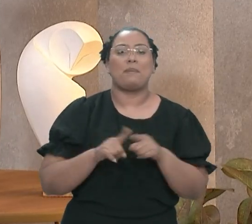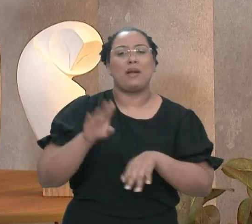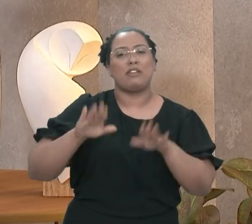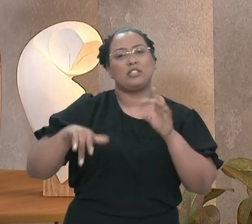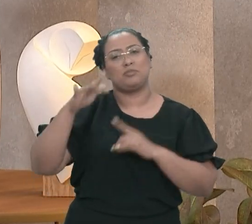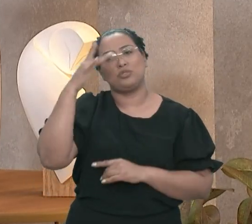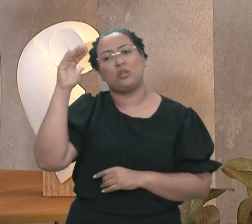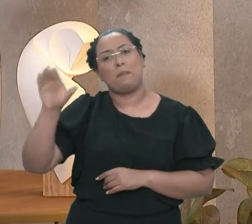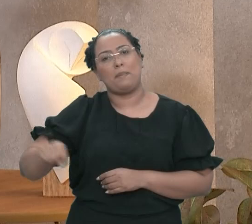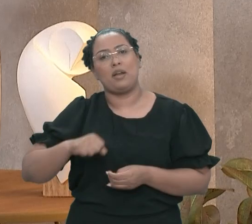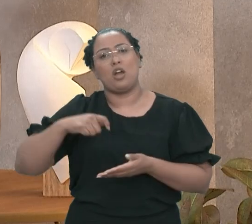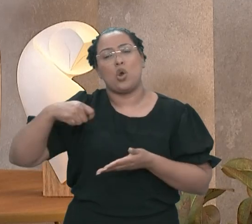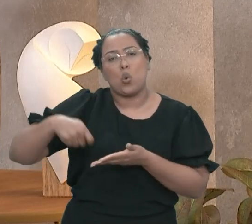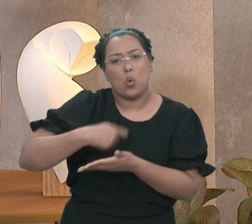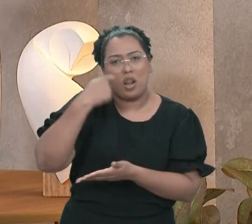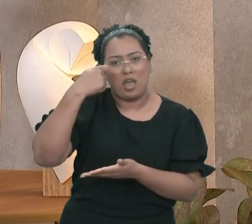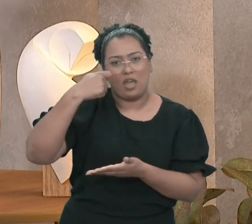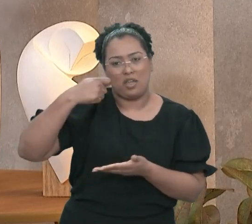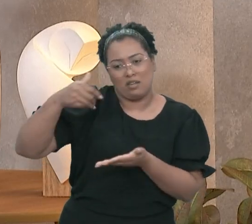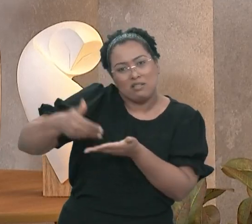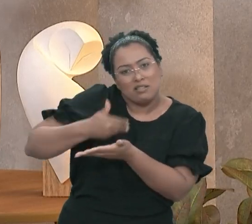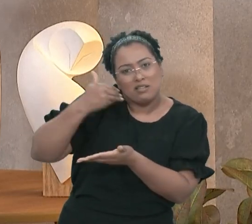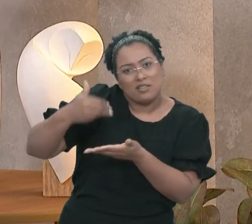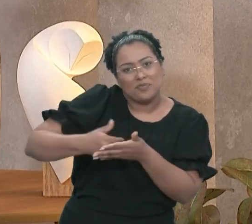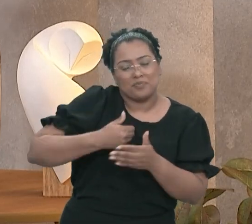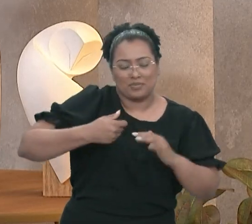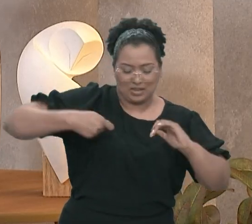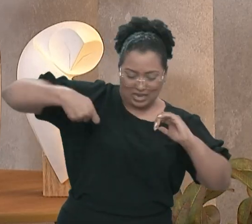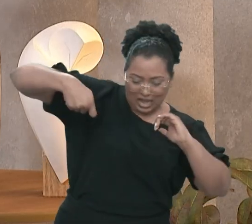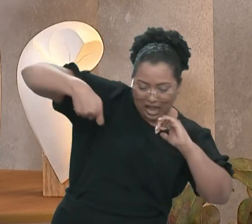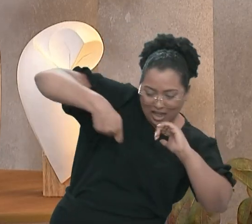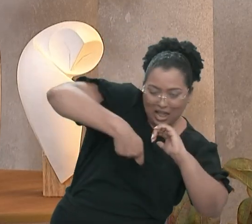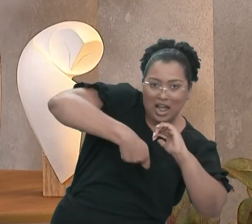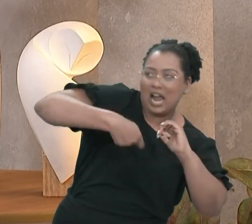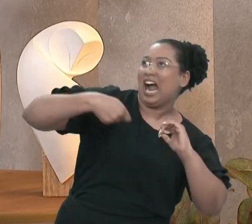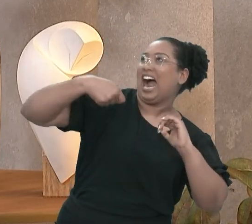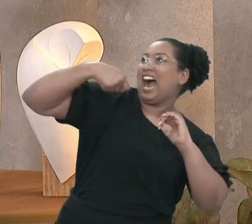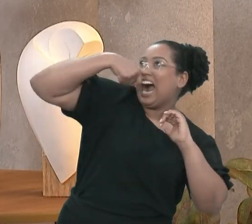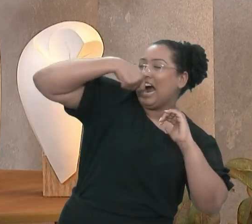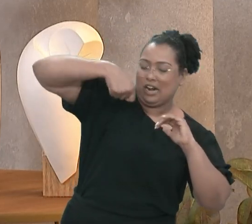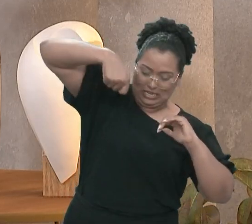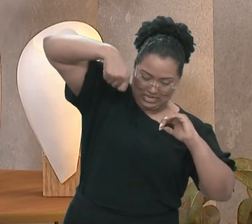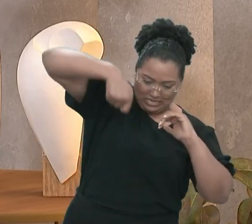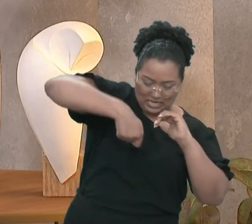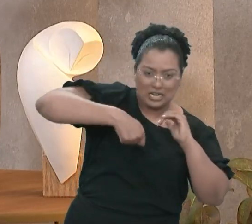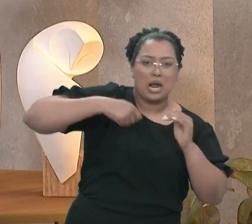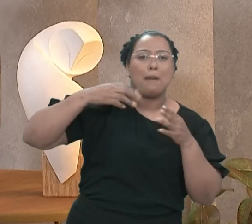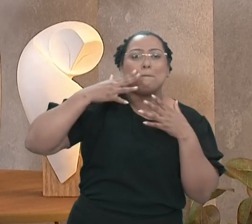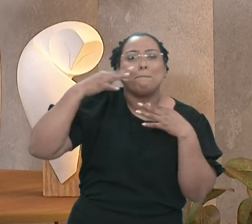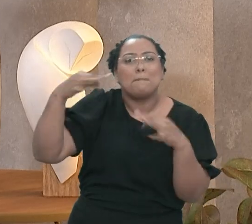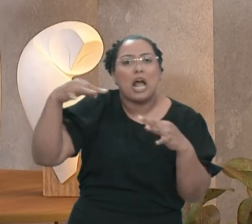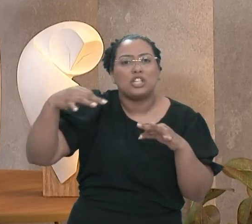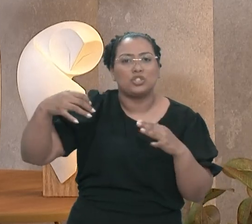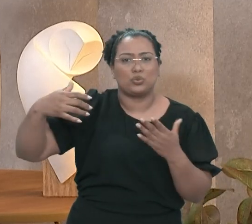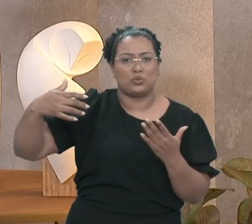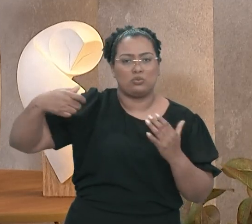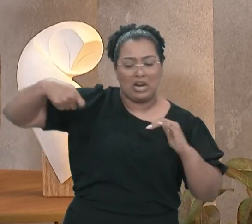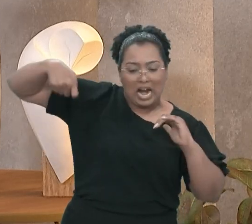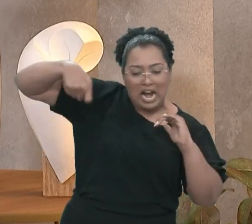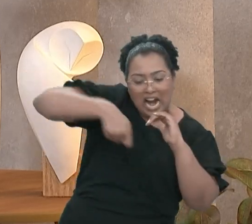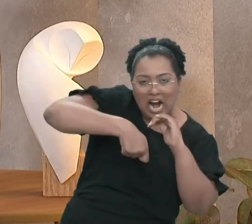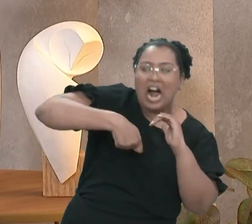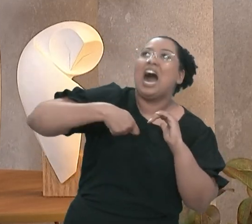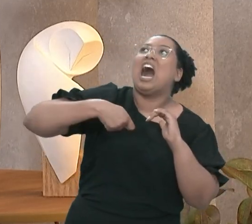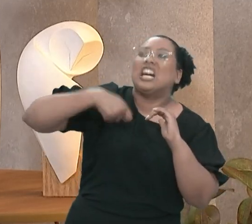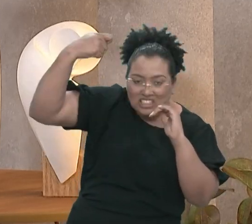colher, né, para evitar que a pessoa morda a língua. A colher na boca? Colher na boca, colher de plástico. Qual que é o problema disso?